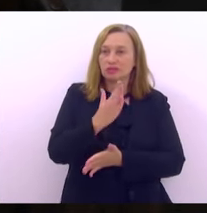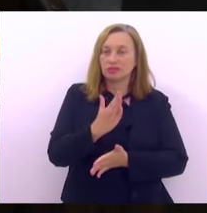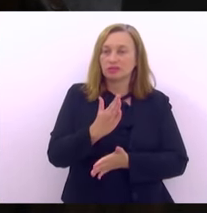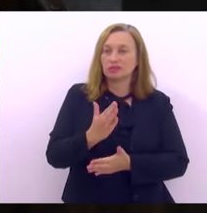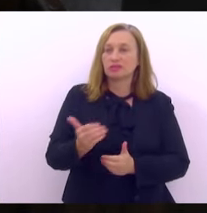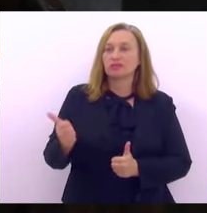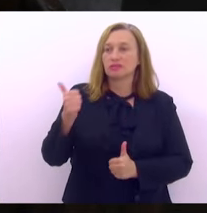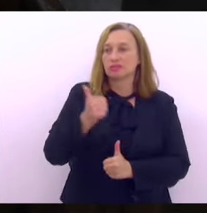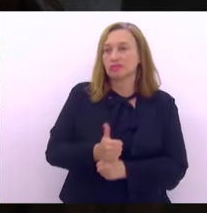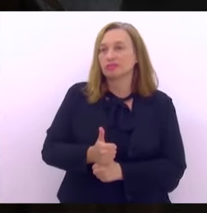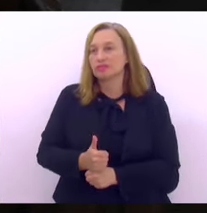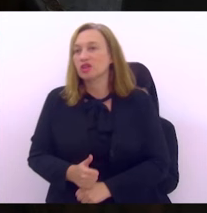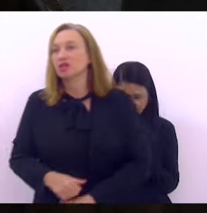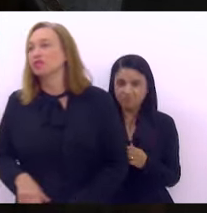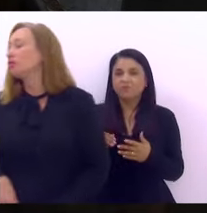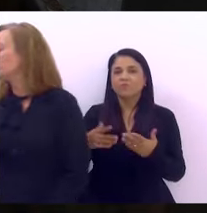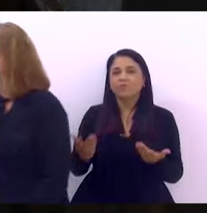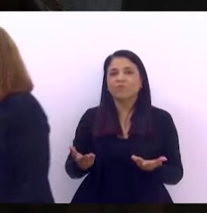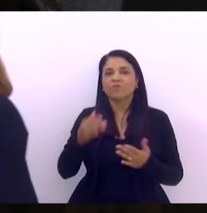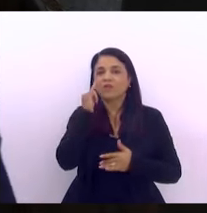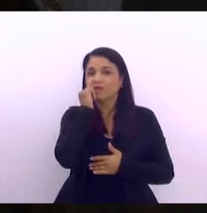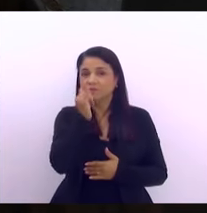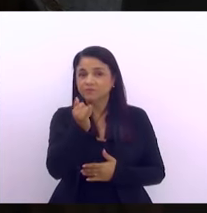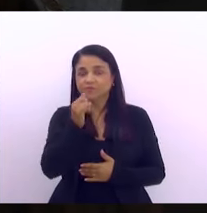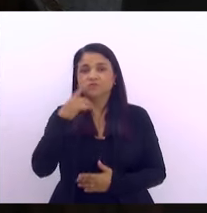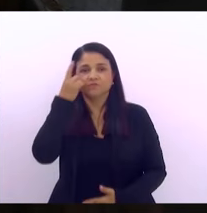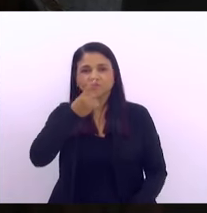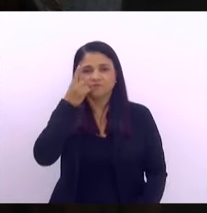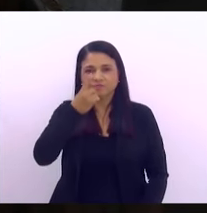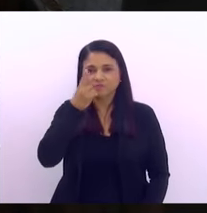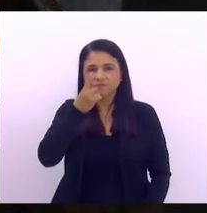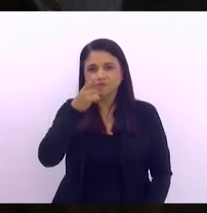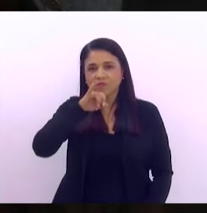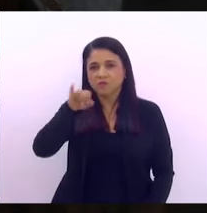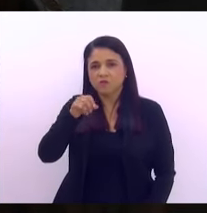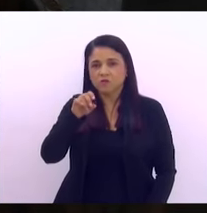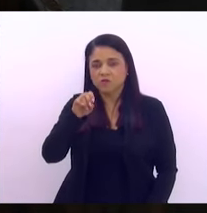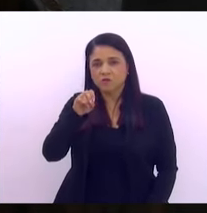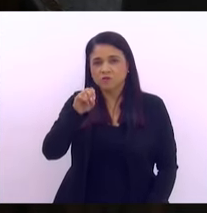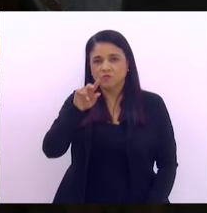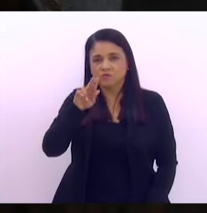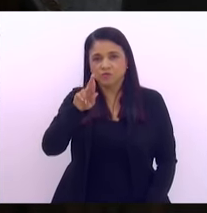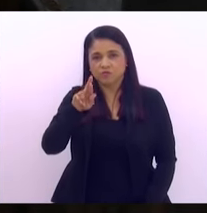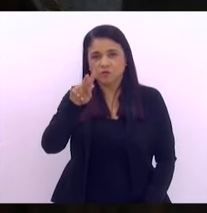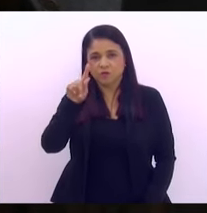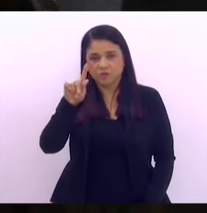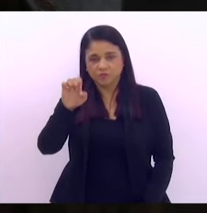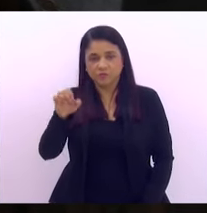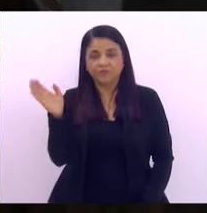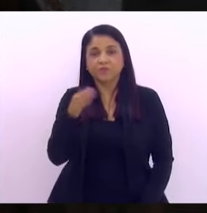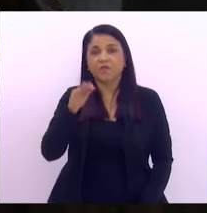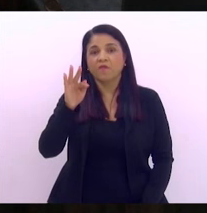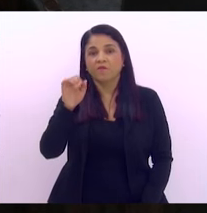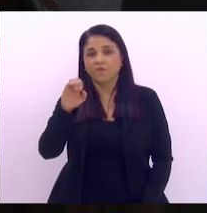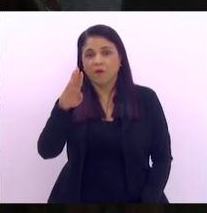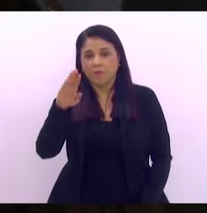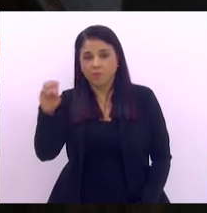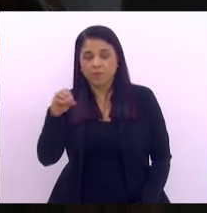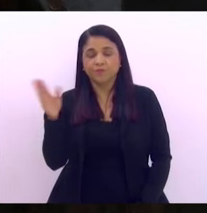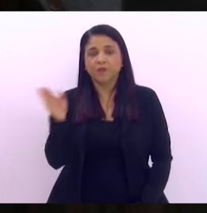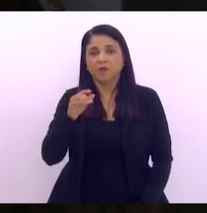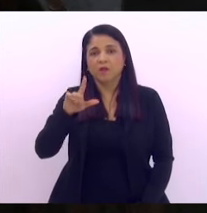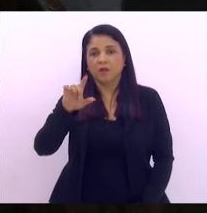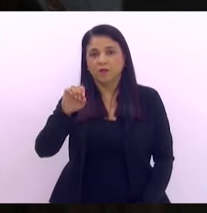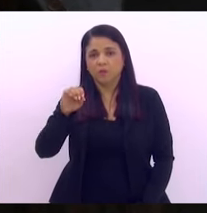e Controle, favorável. Relatores, deputados Jorge Felipe Neto, Fábio Silva, Léo Vieira, Leomar